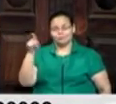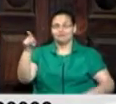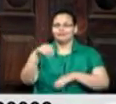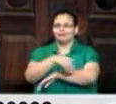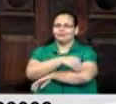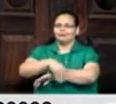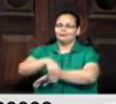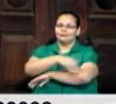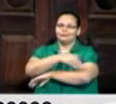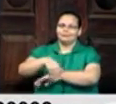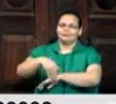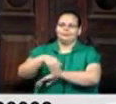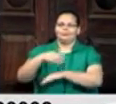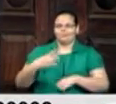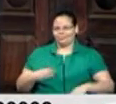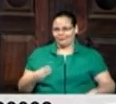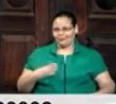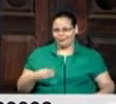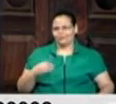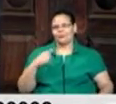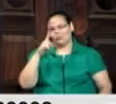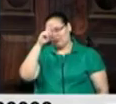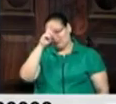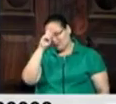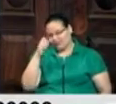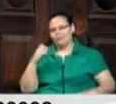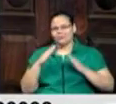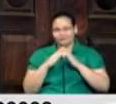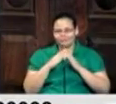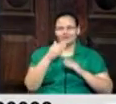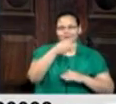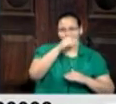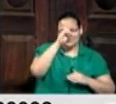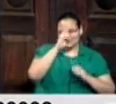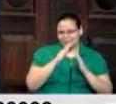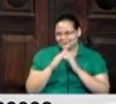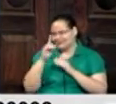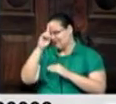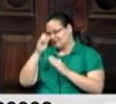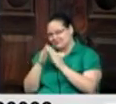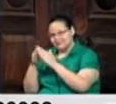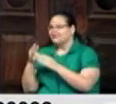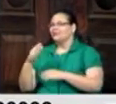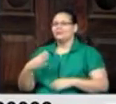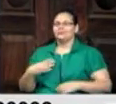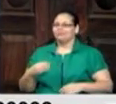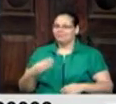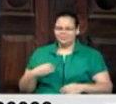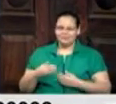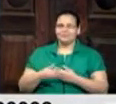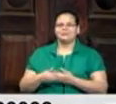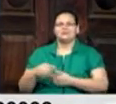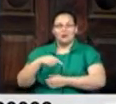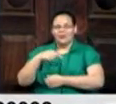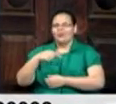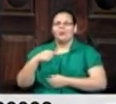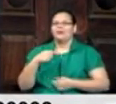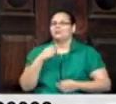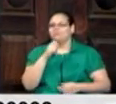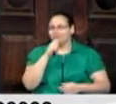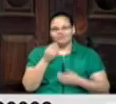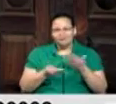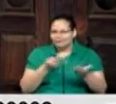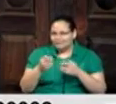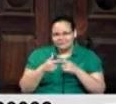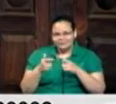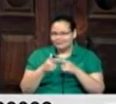rua, com o filho, passando de hospital para hospital, sem ter o atendimento até ver esse filho morrer na mão dele.